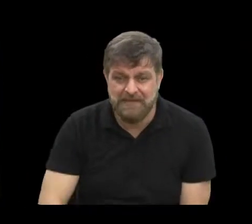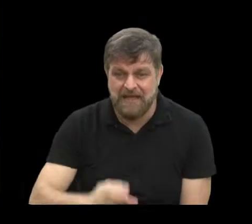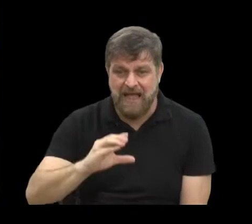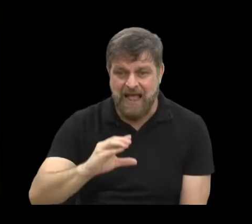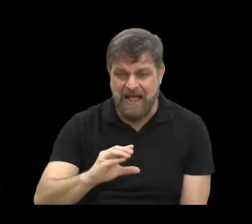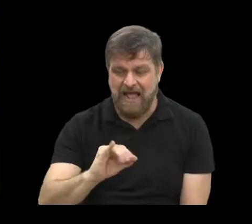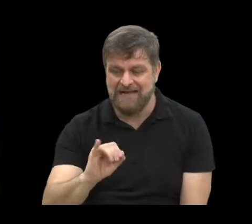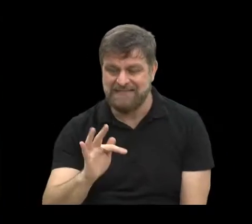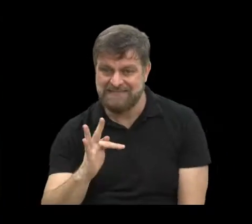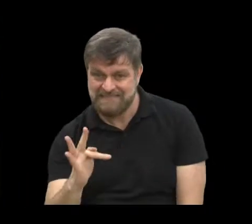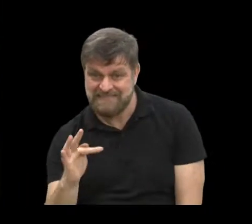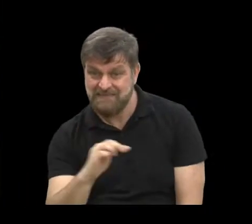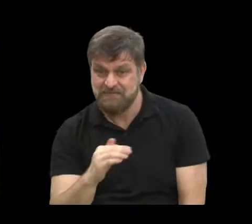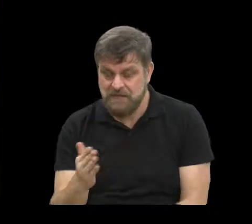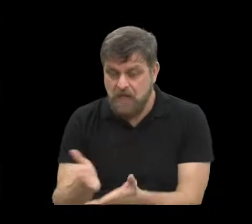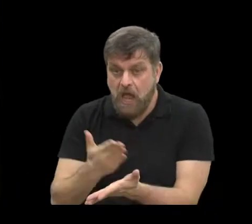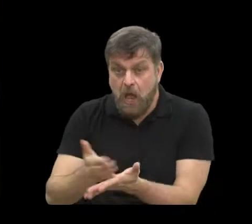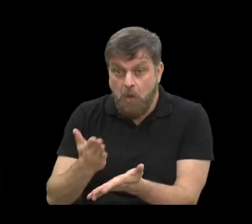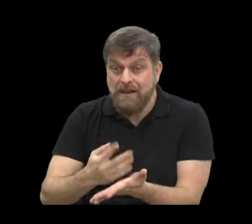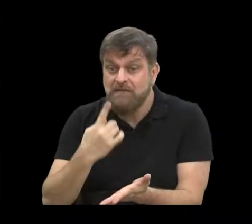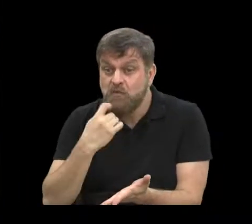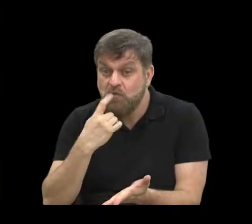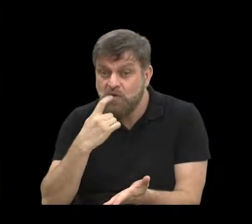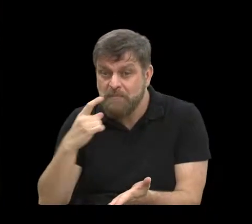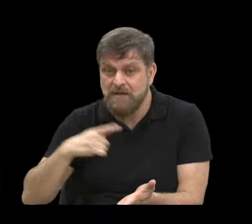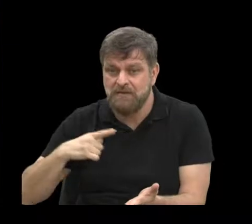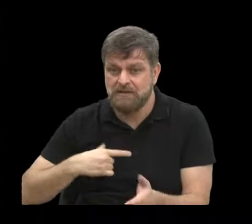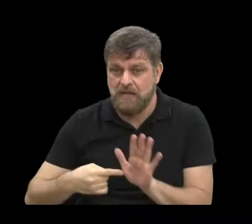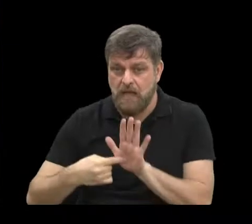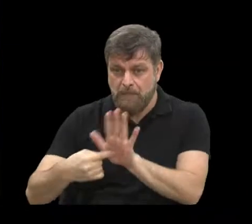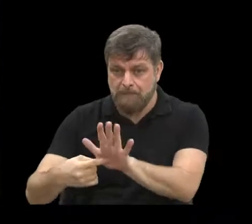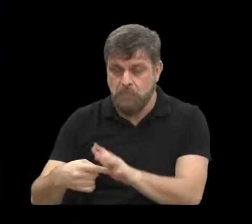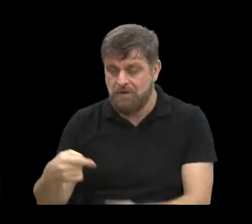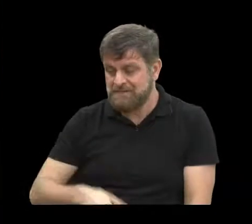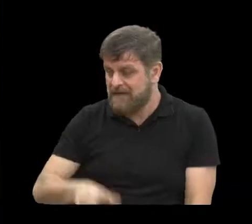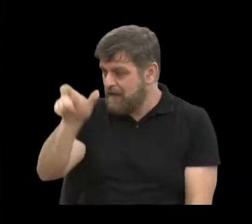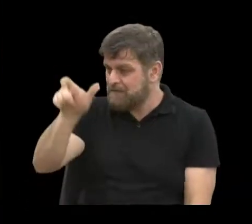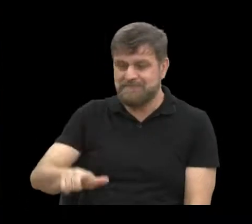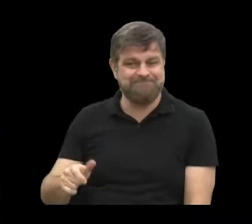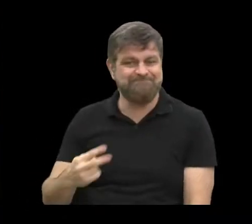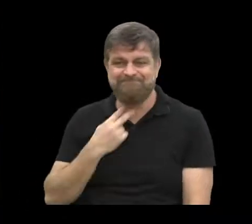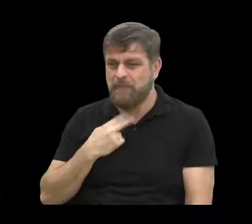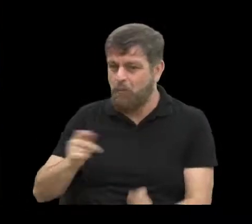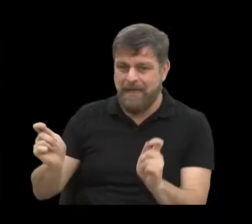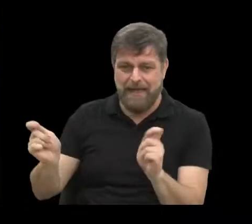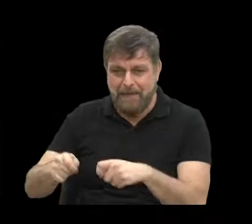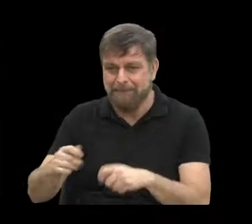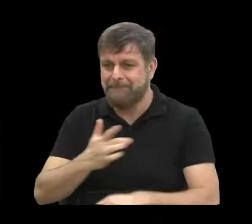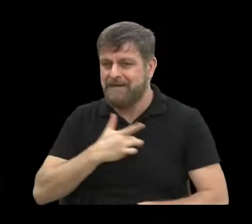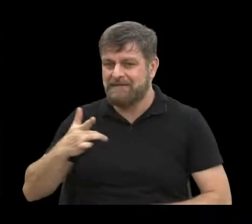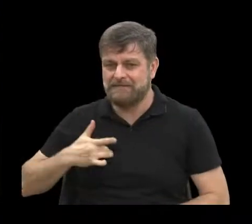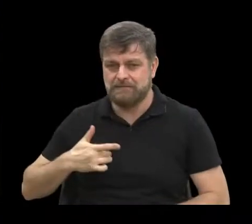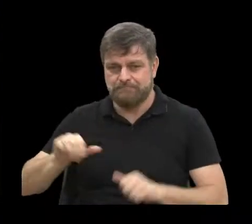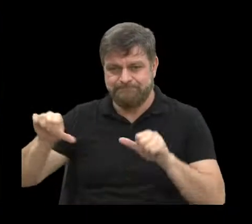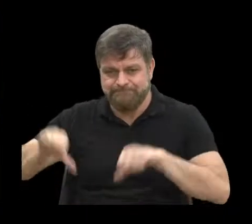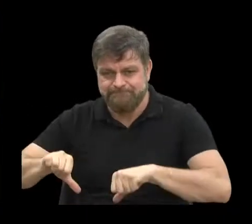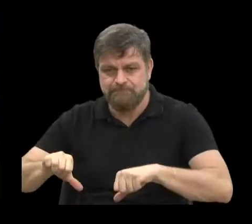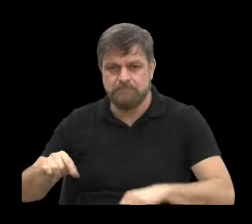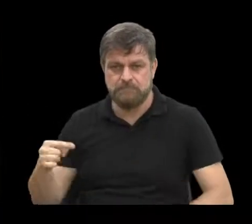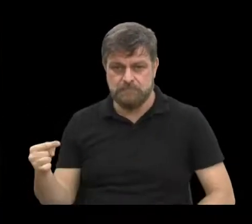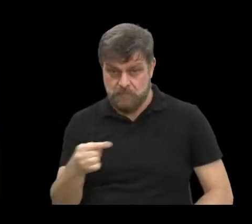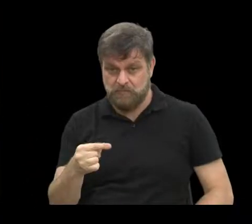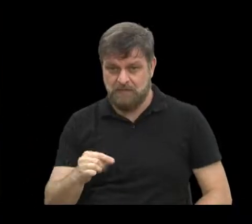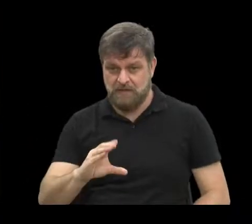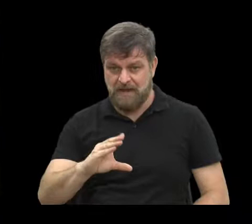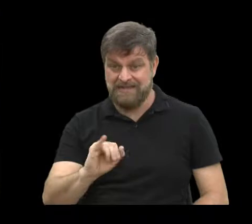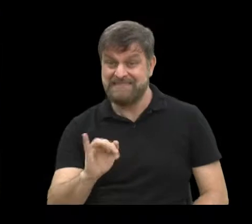vermelho, que é a Classificação Internacional de Funcionalidade e Incapacidade e Saúde, tá? É